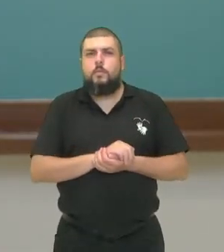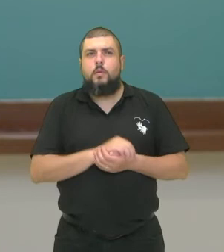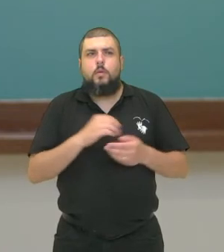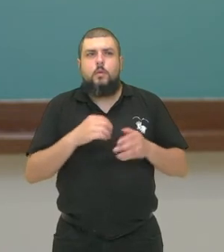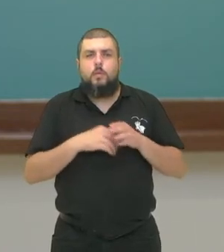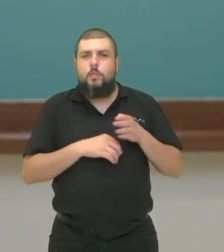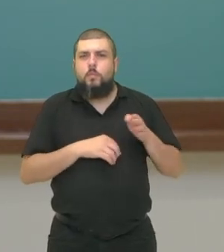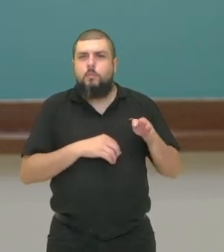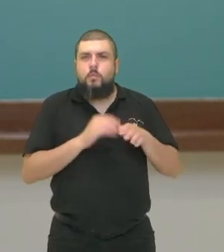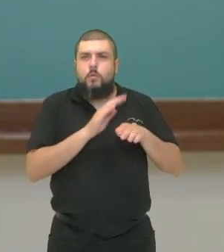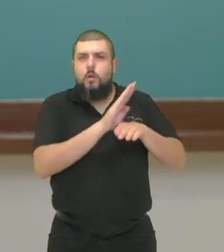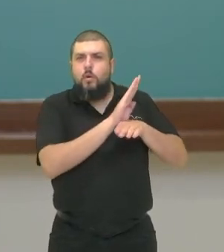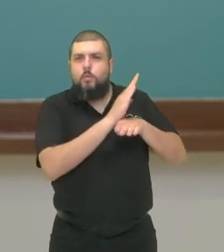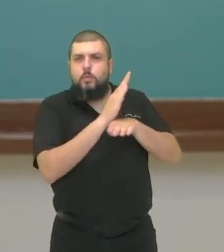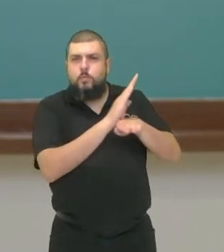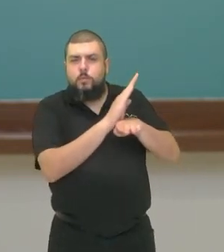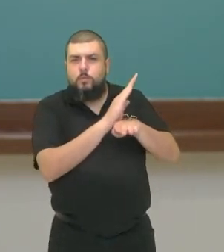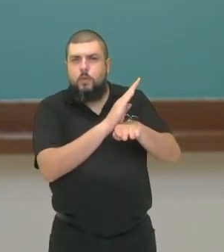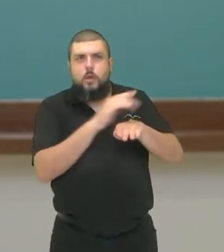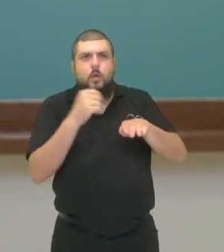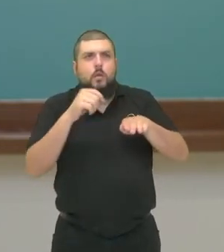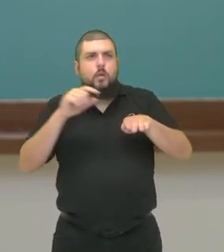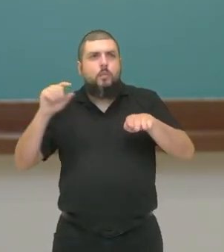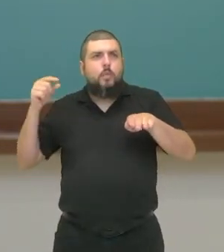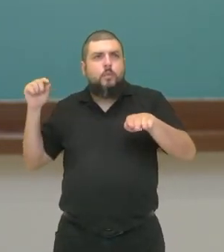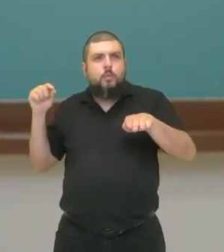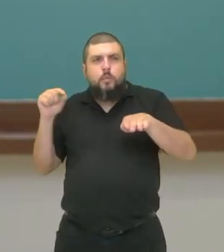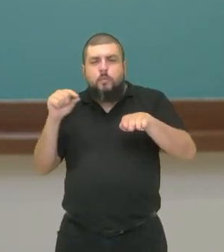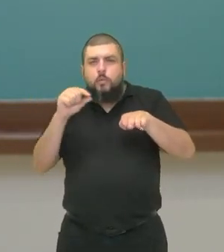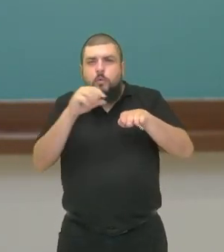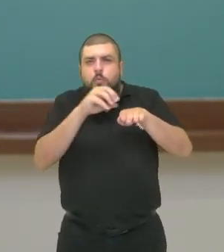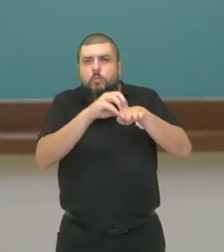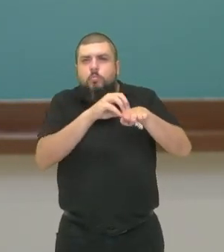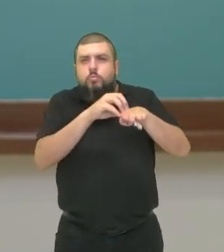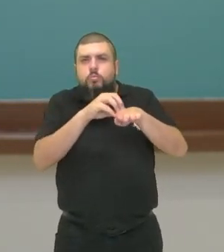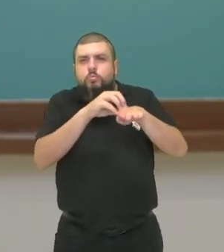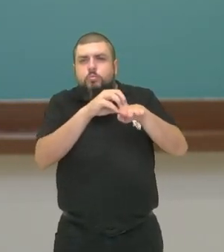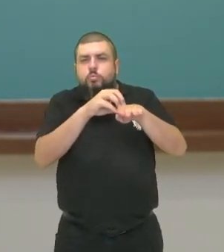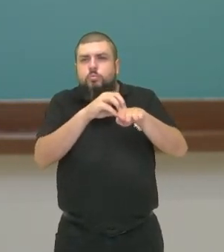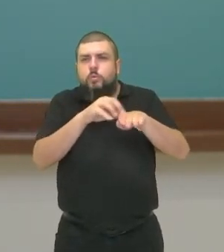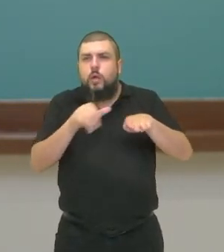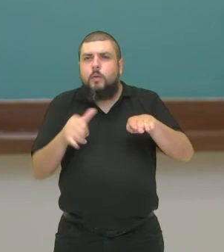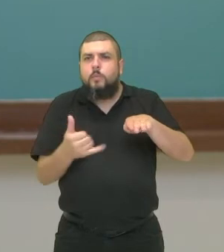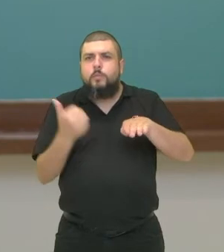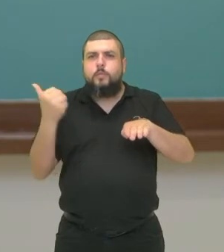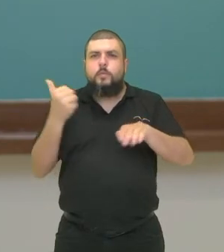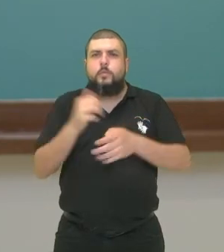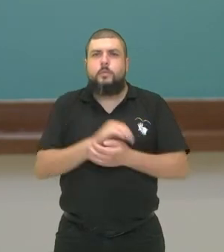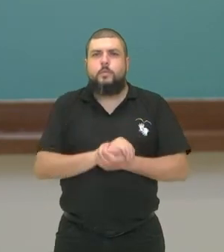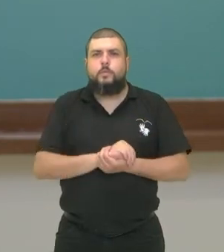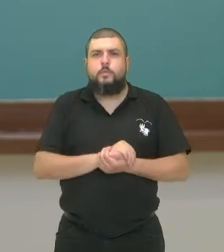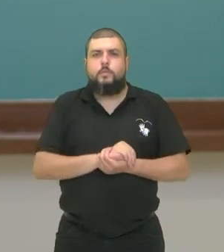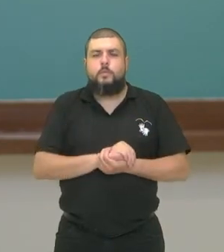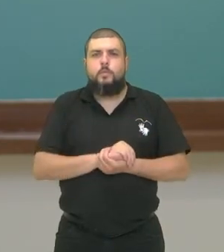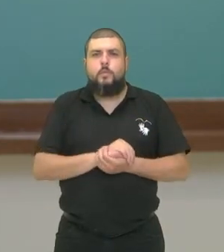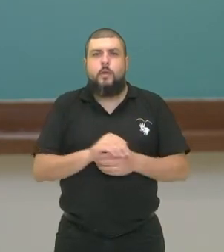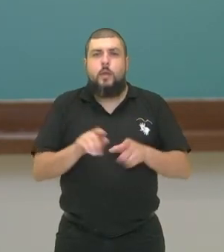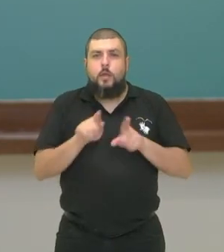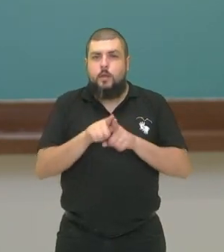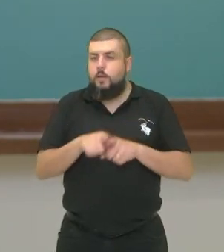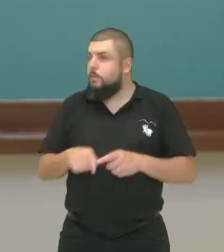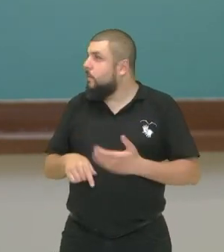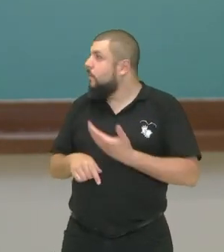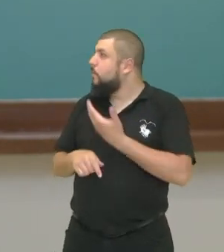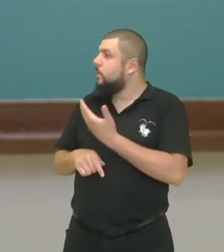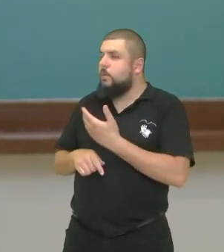tubarão. A rêmora se beneficia, mas o tubarão não, mas também não é prejudicado. No inquilinismo, espécies diferentes interagem, porém uma